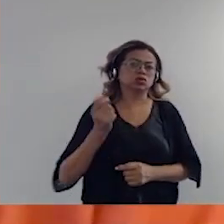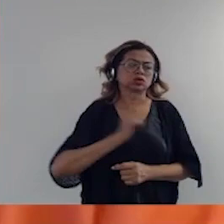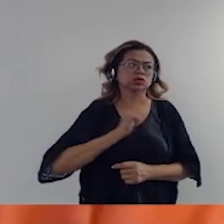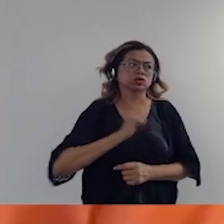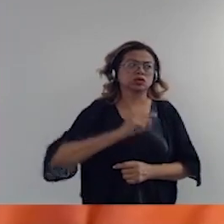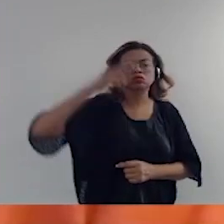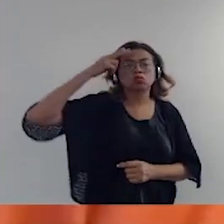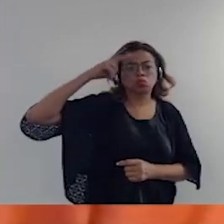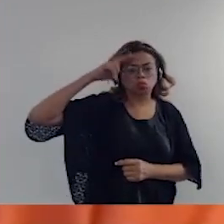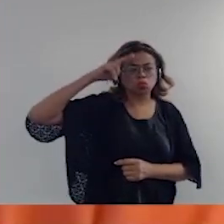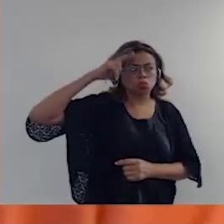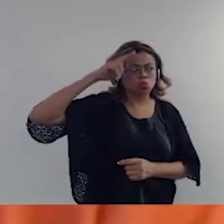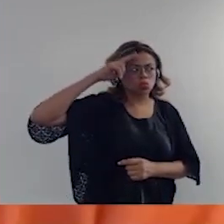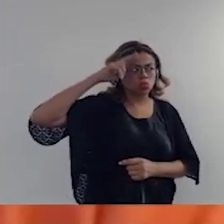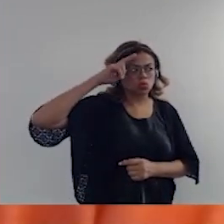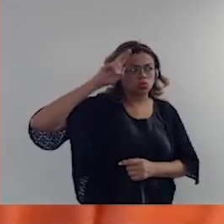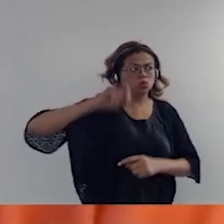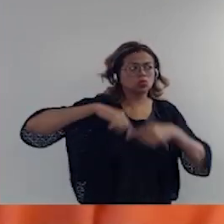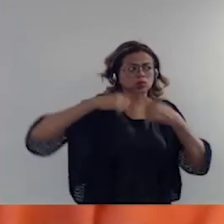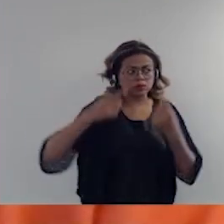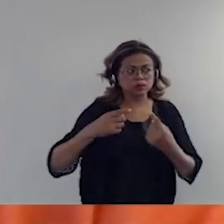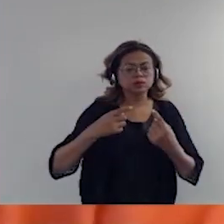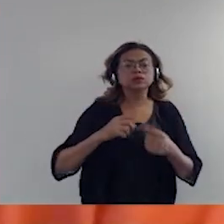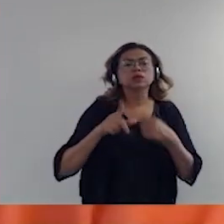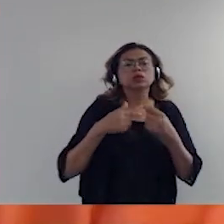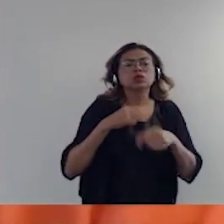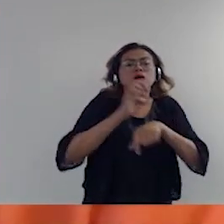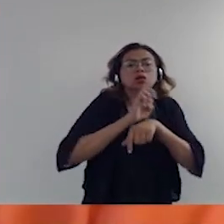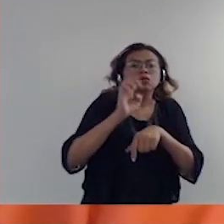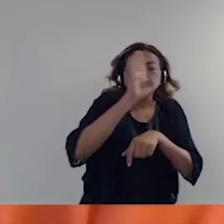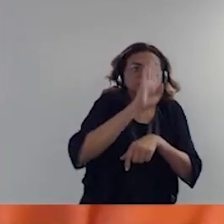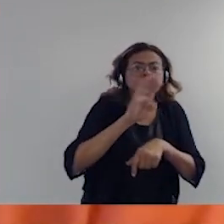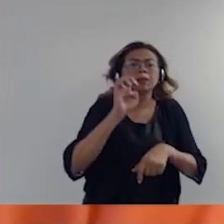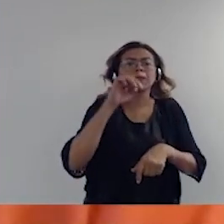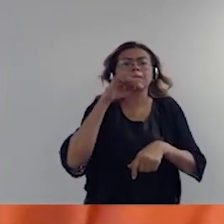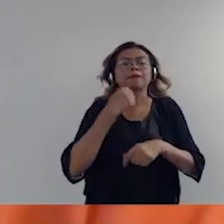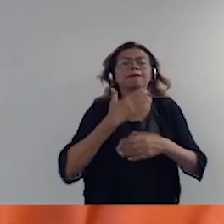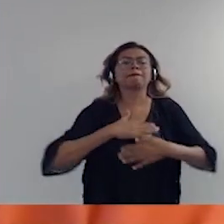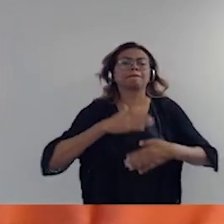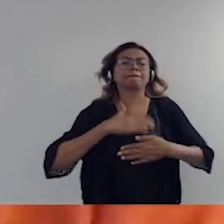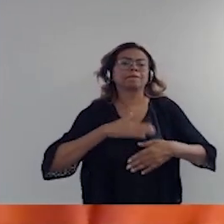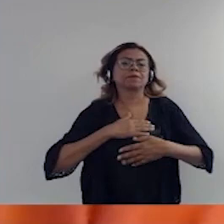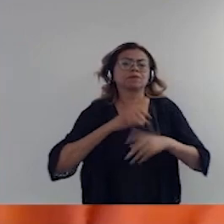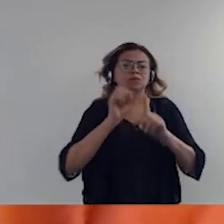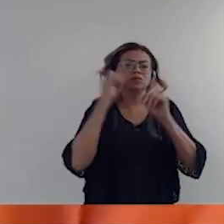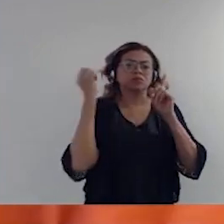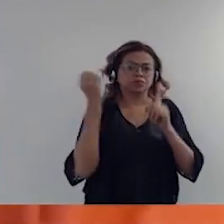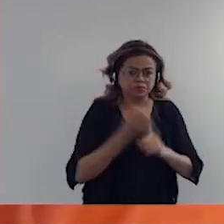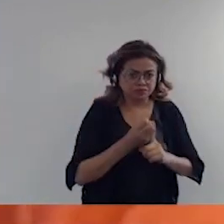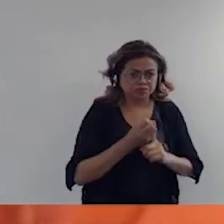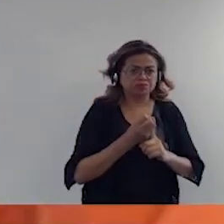histórico de um Estado do bem-estar social, com